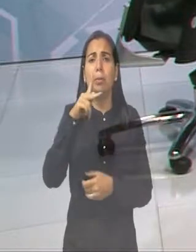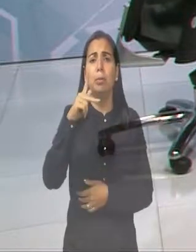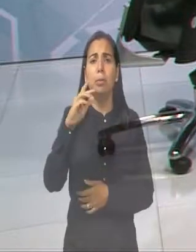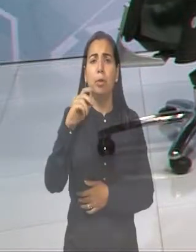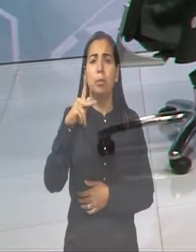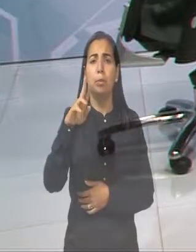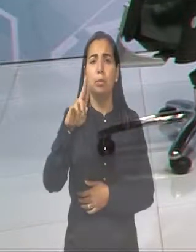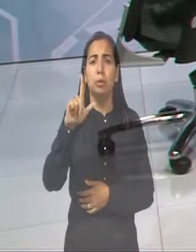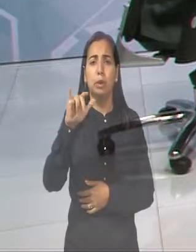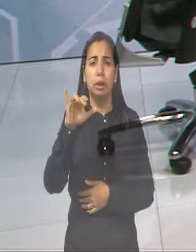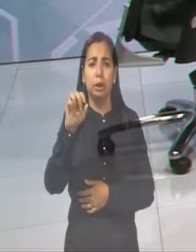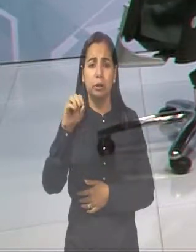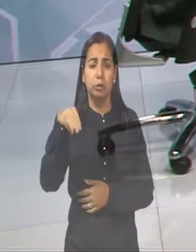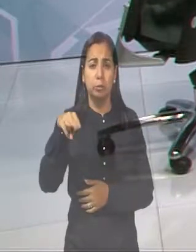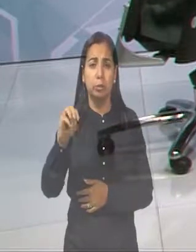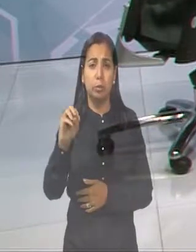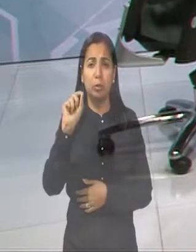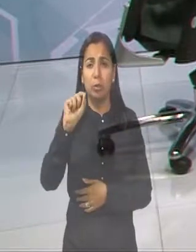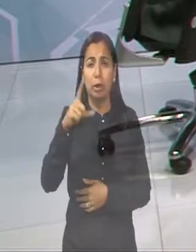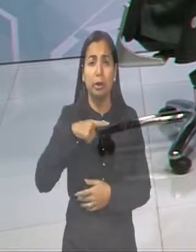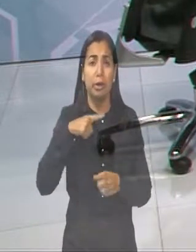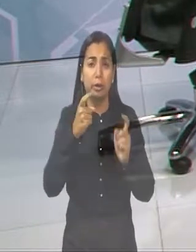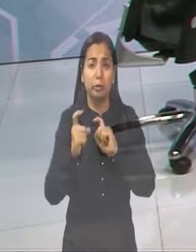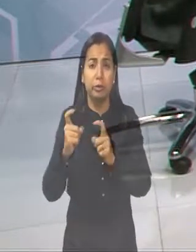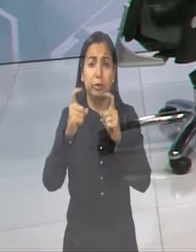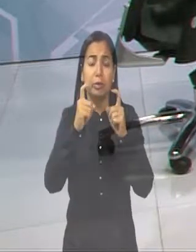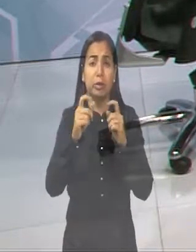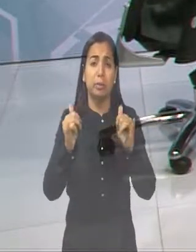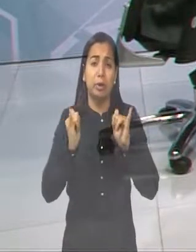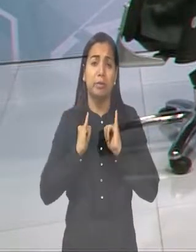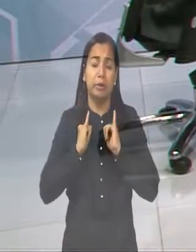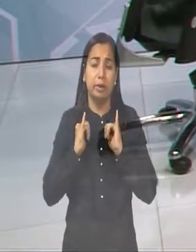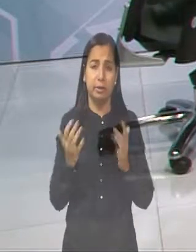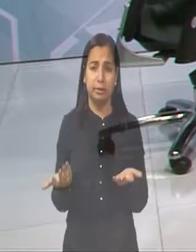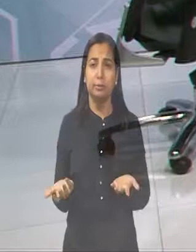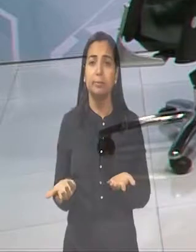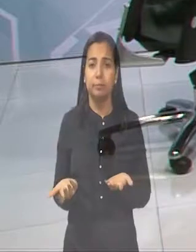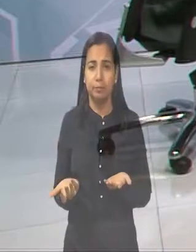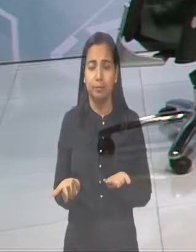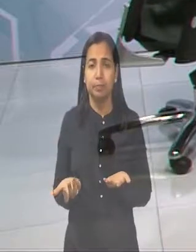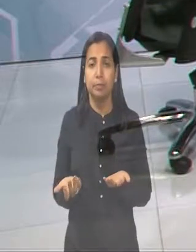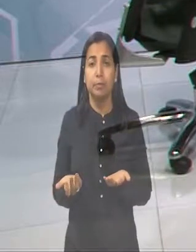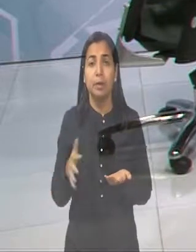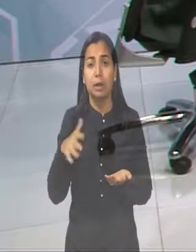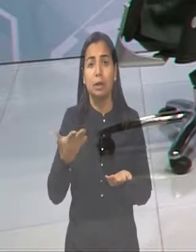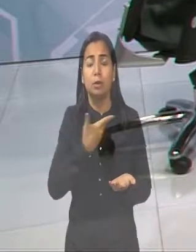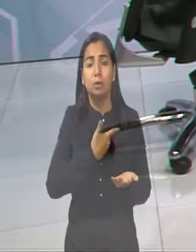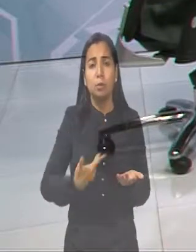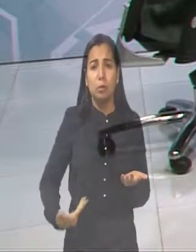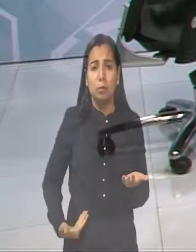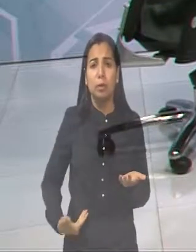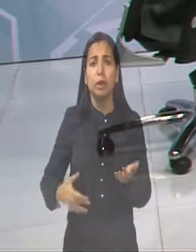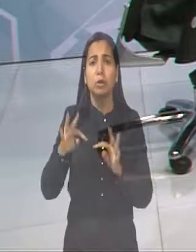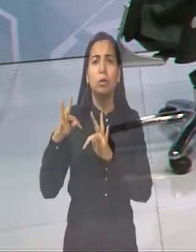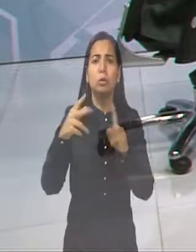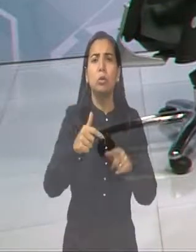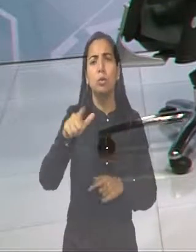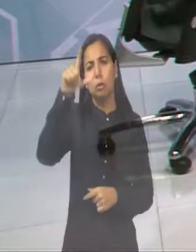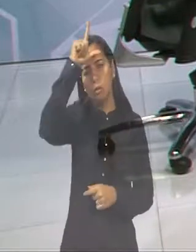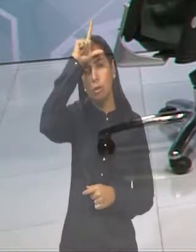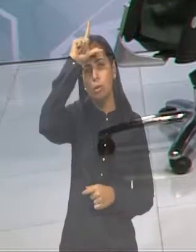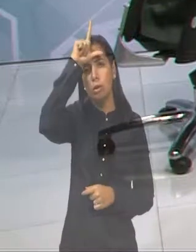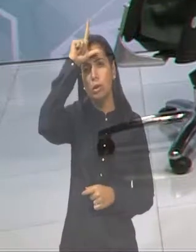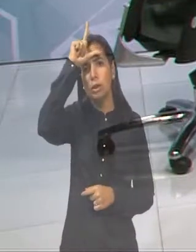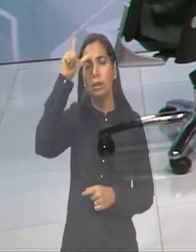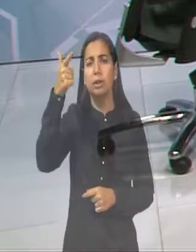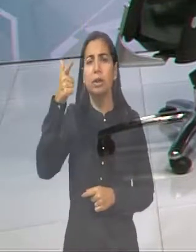acontece na discussão sobre Previdência. E não tem quem diga assim, olha, no governo, todos os líderes que passaram pelo